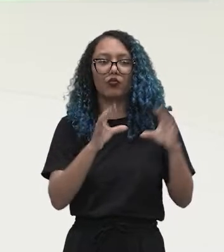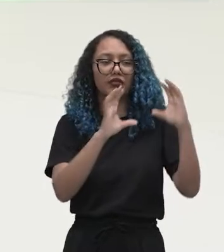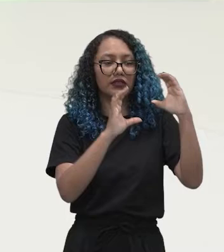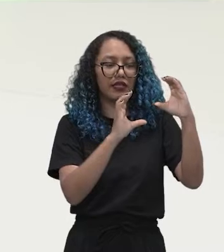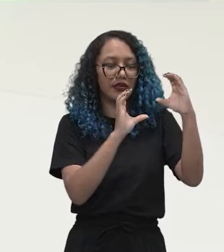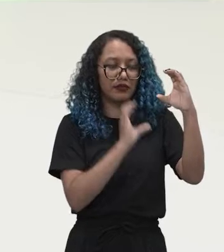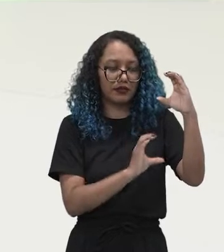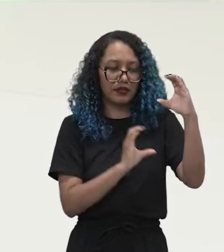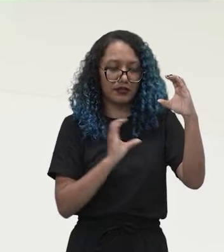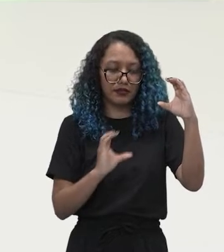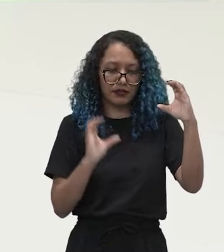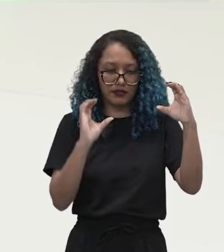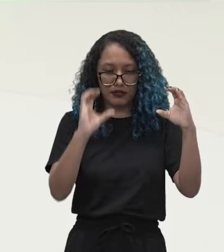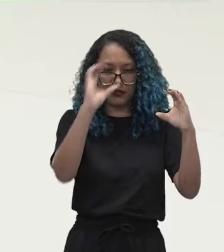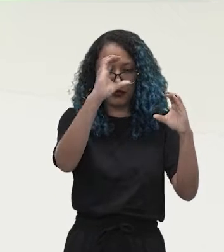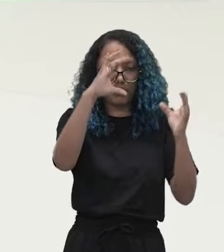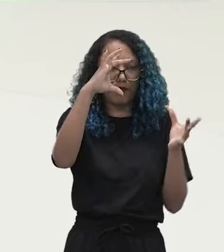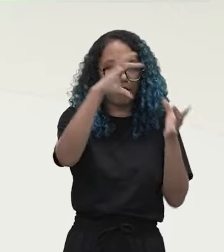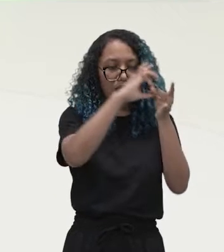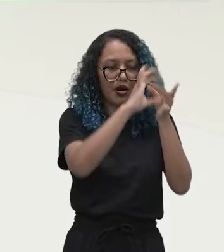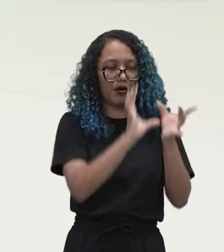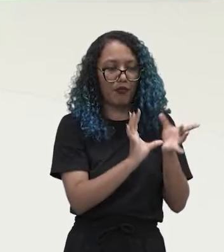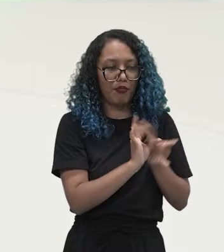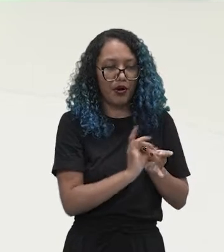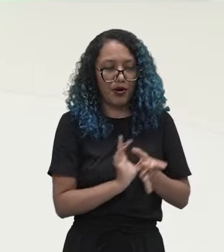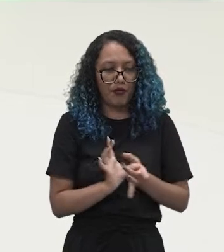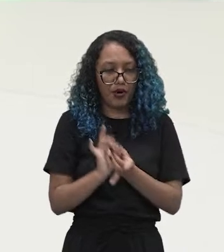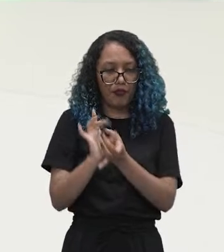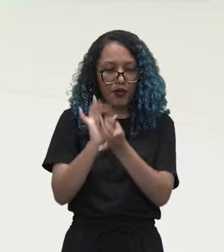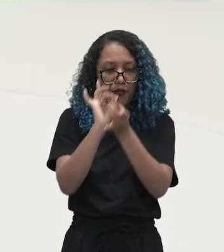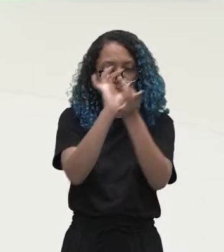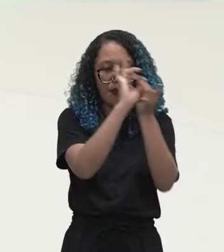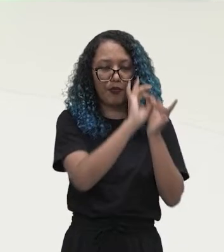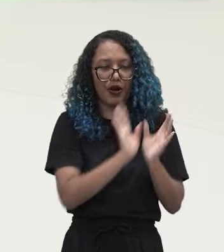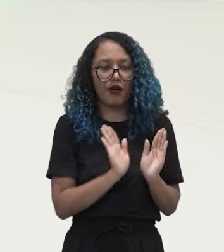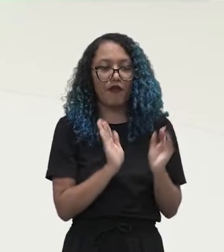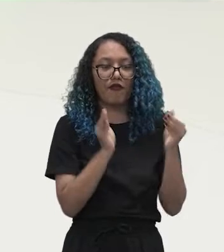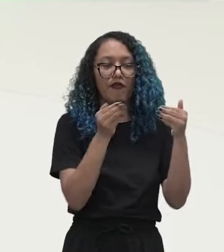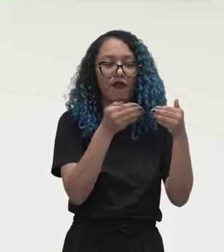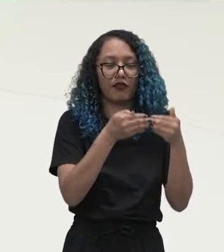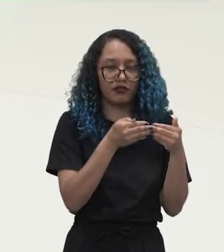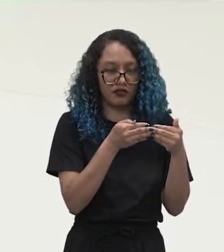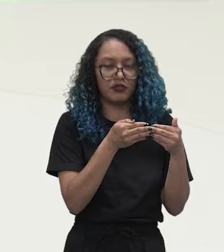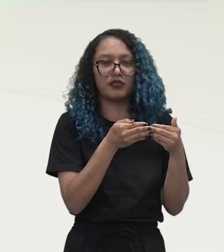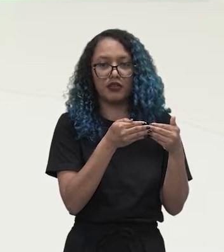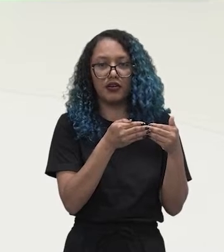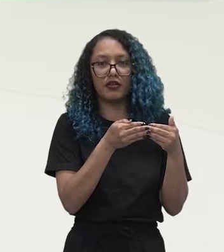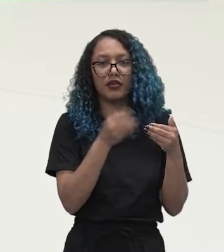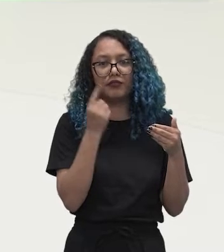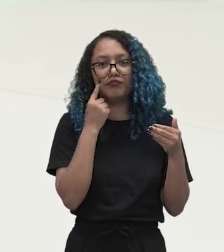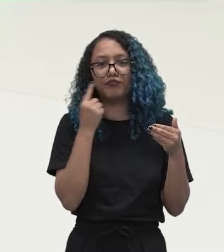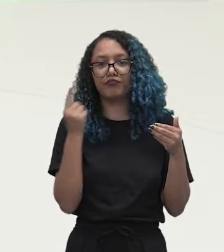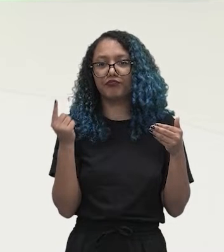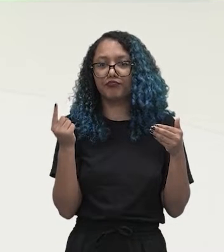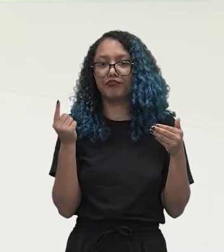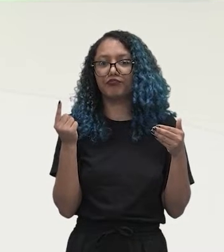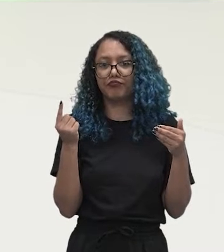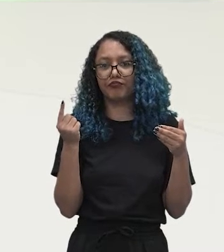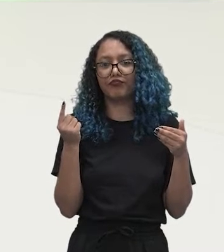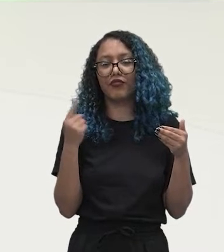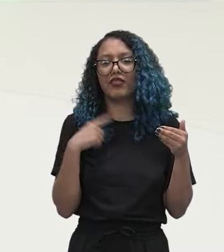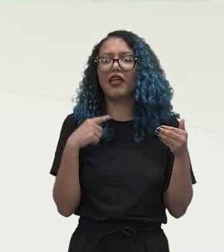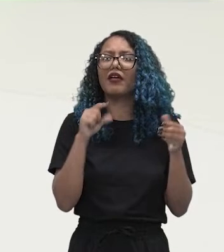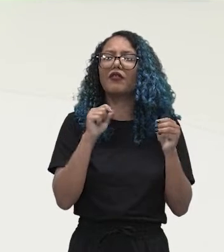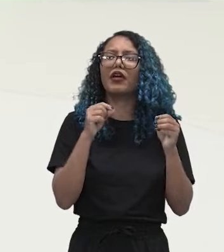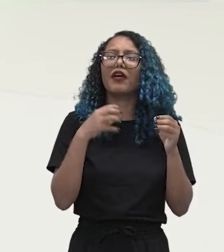de maneira que a cadeia vai ficar fechada. Nesse caso aqui, é uma representação geométrica aqui de um